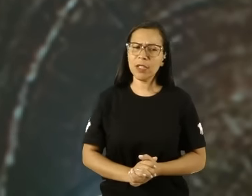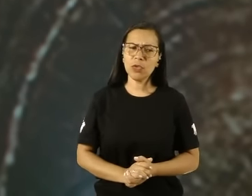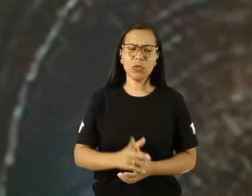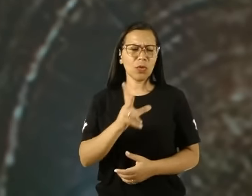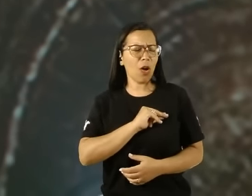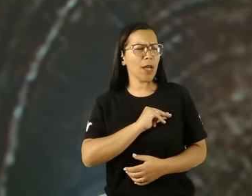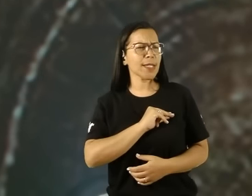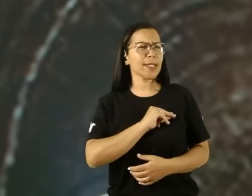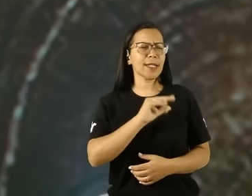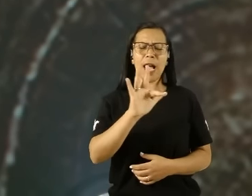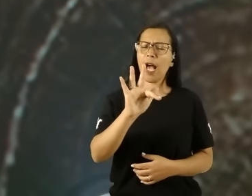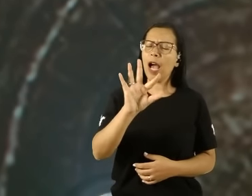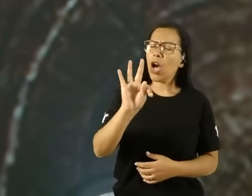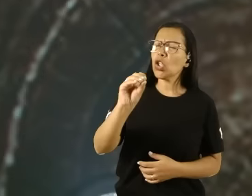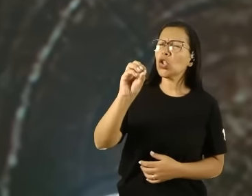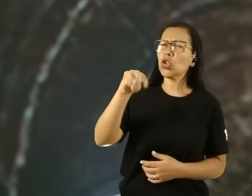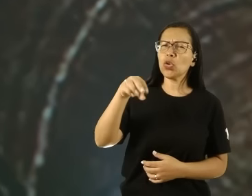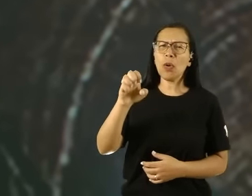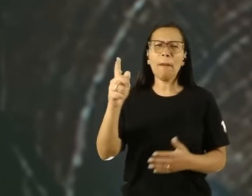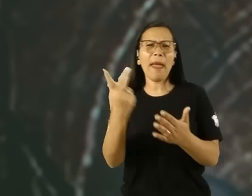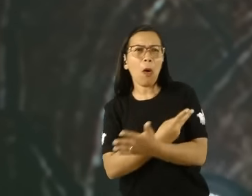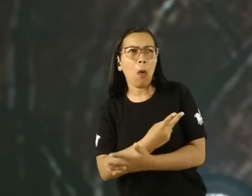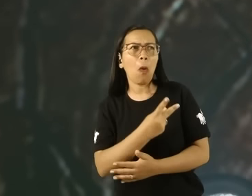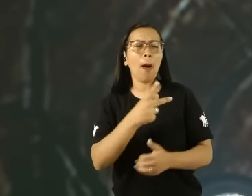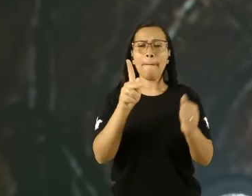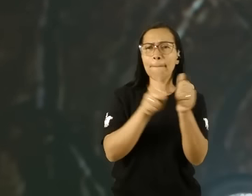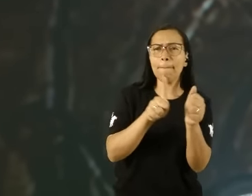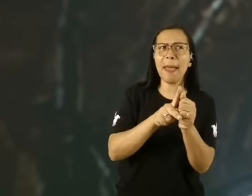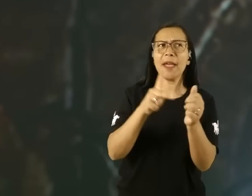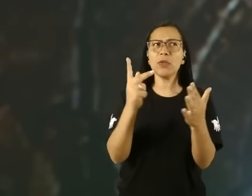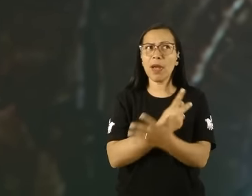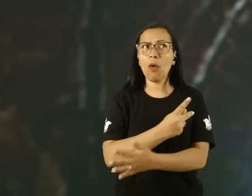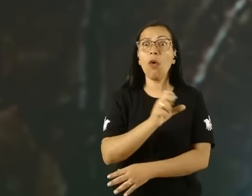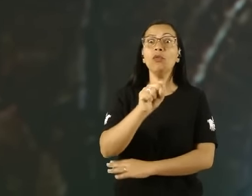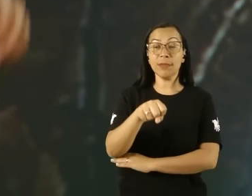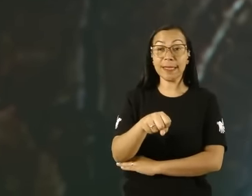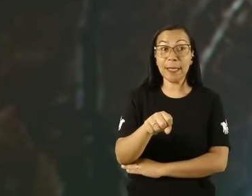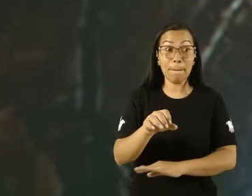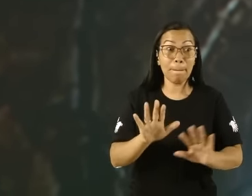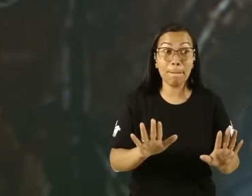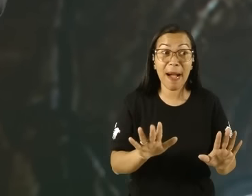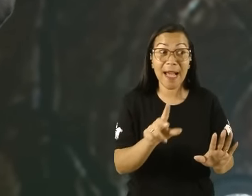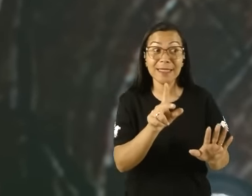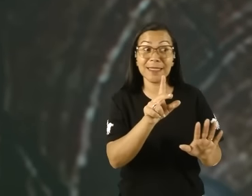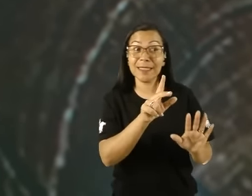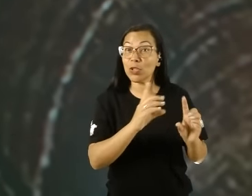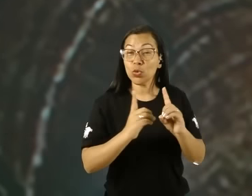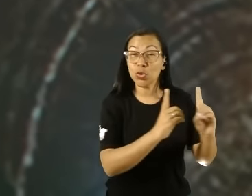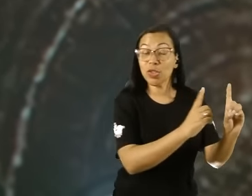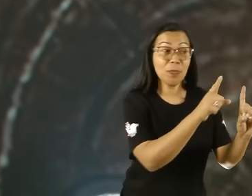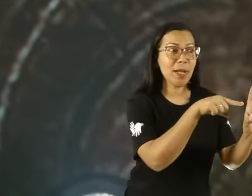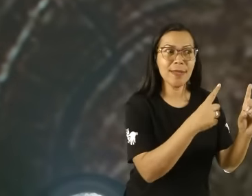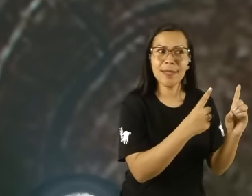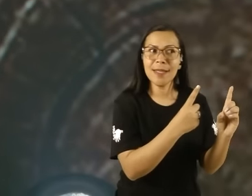que Tomé errou, que Pedro errou, mas uma coisa você não pode negar, eles seguiram Jesus. E foi uma viagem maravilhosa.